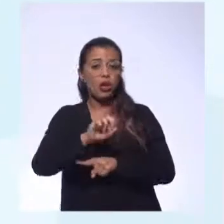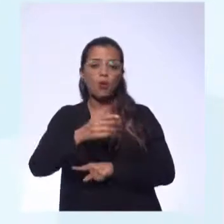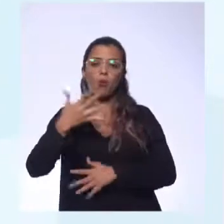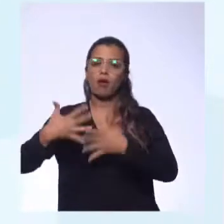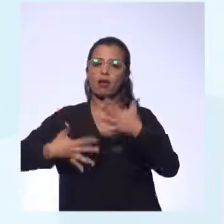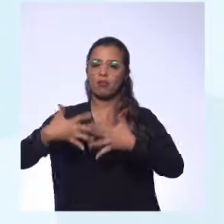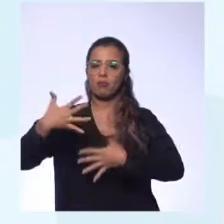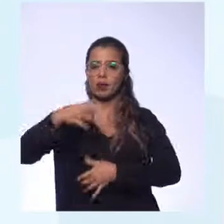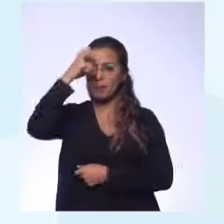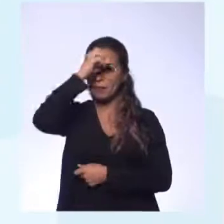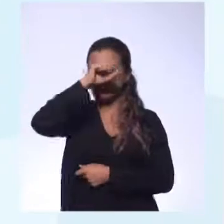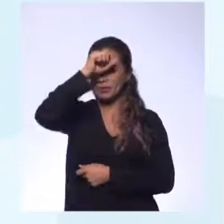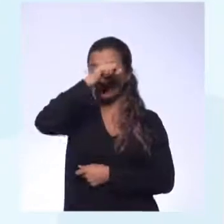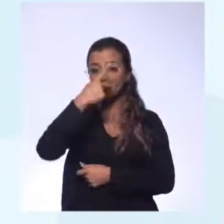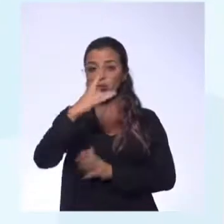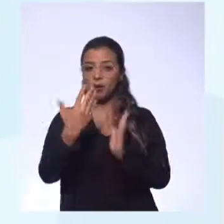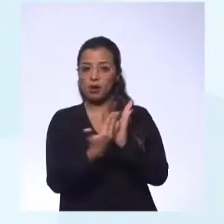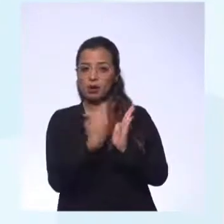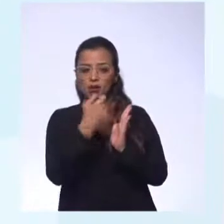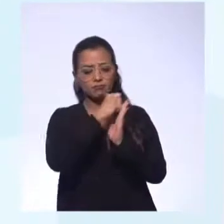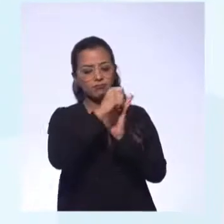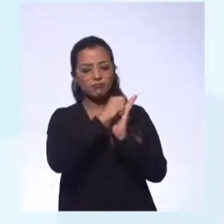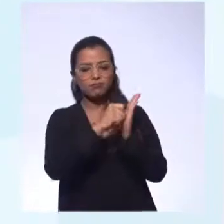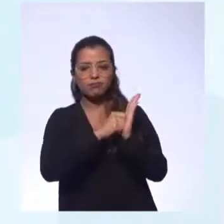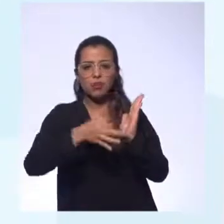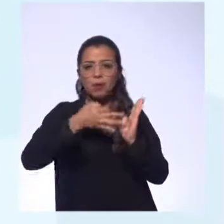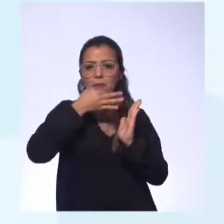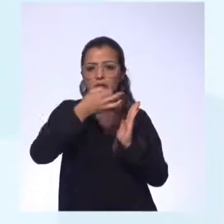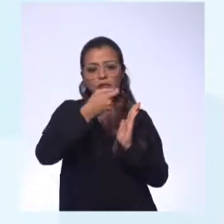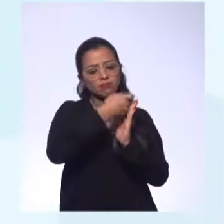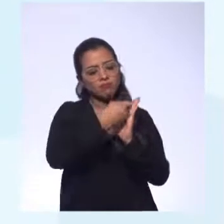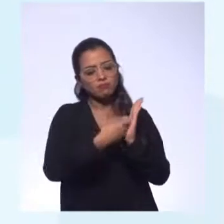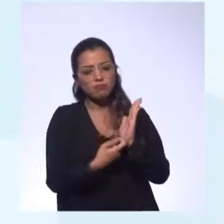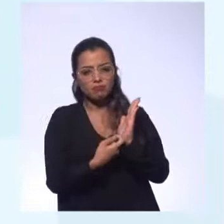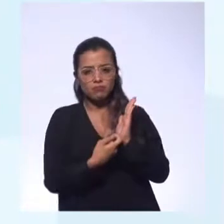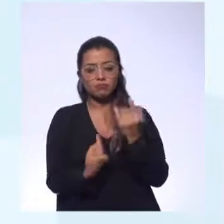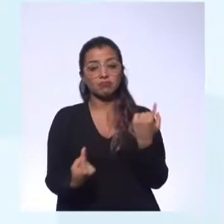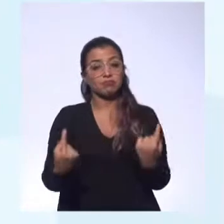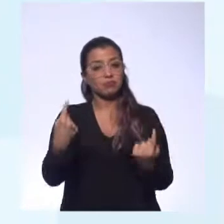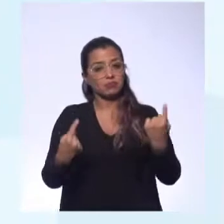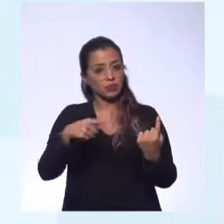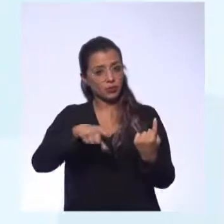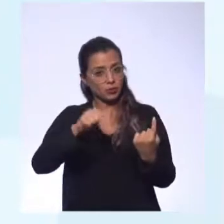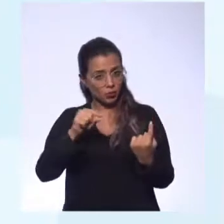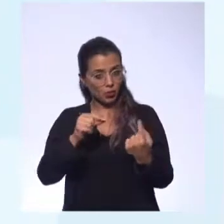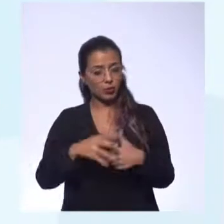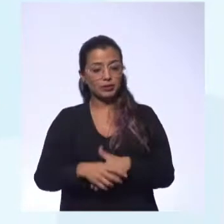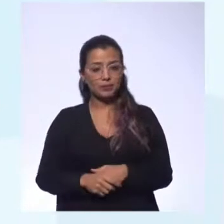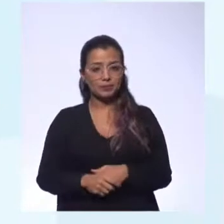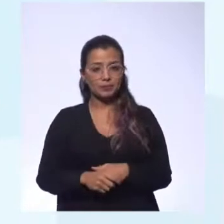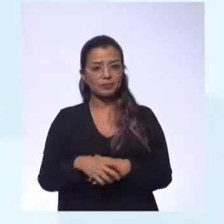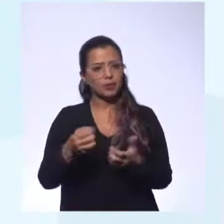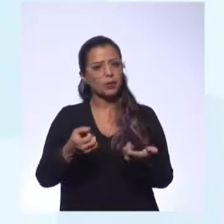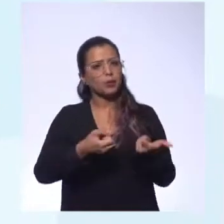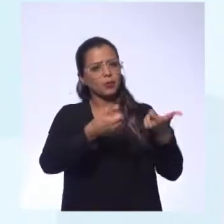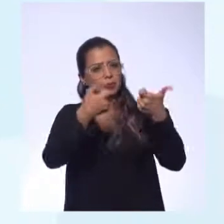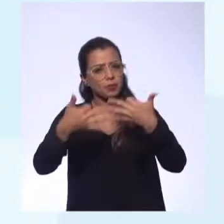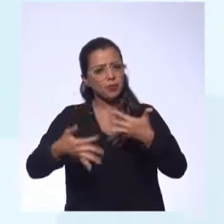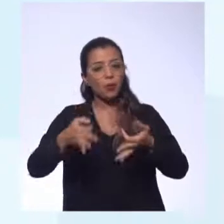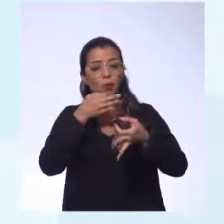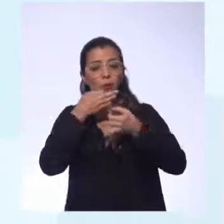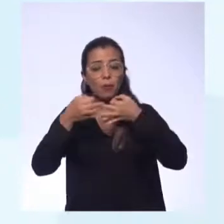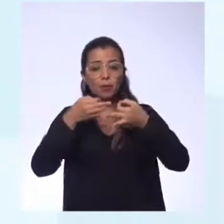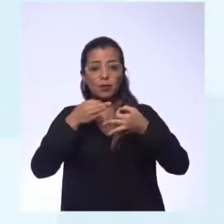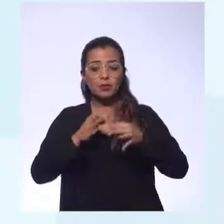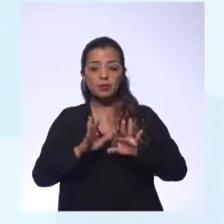estudantes. Escreva no seu caderno seus argumentos e posicione-se, né, em um dos lados desse debate. Então, comente. Para